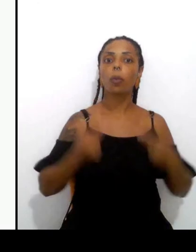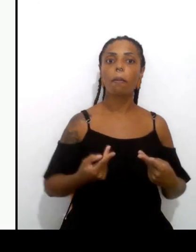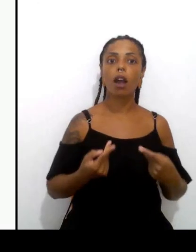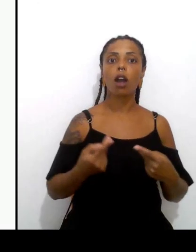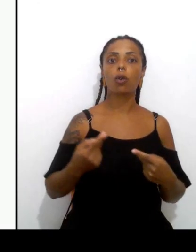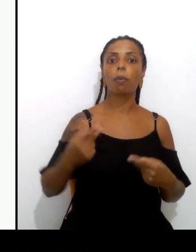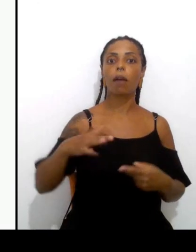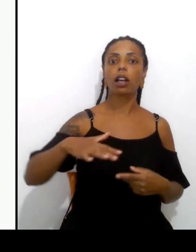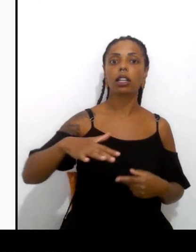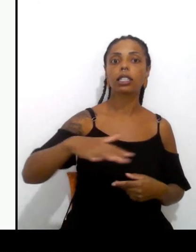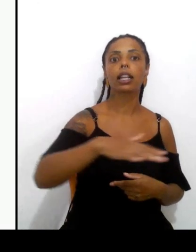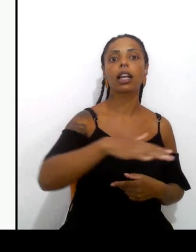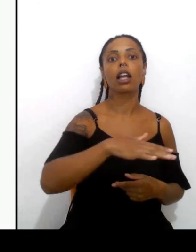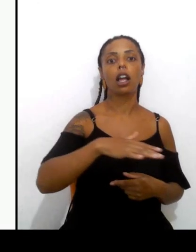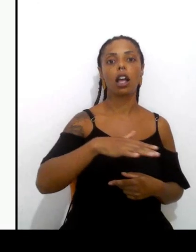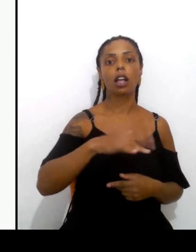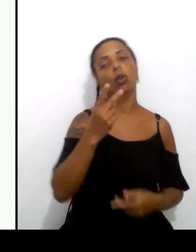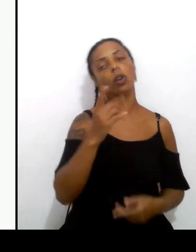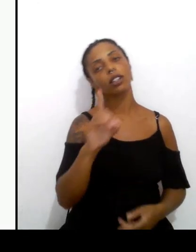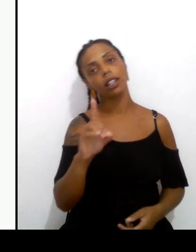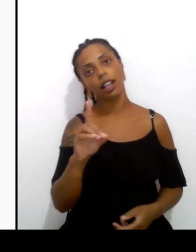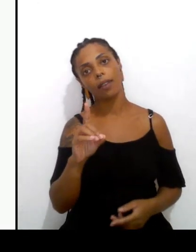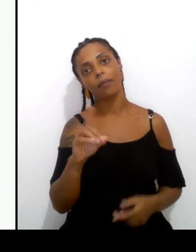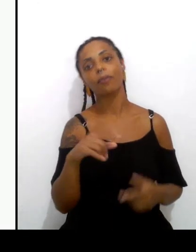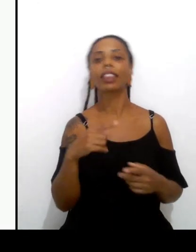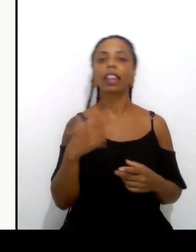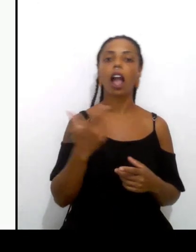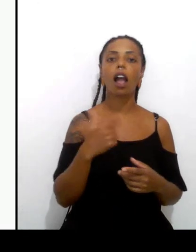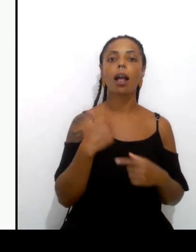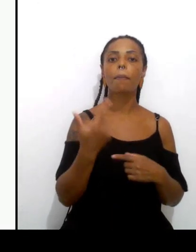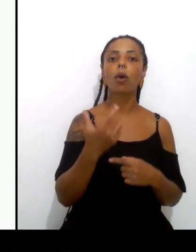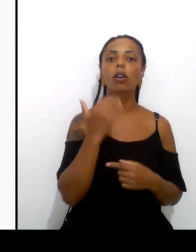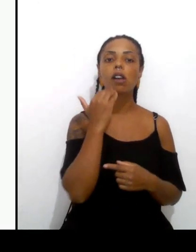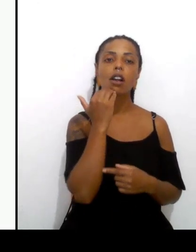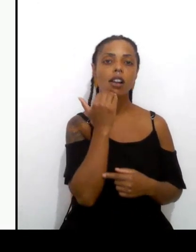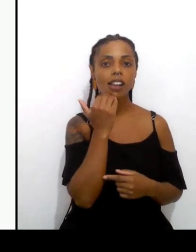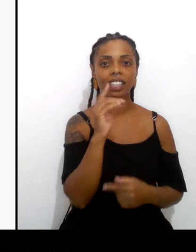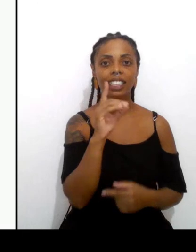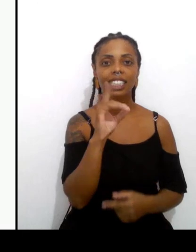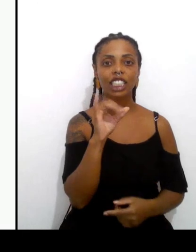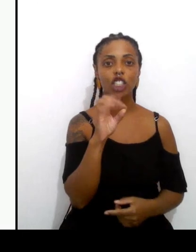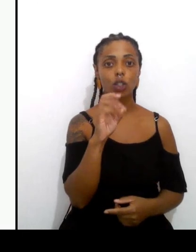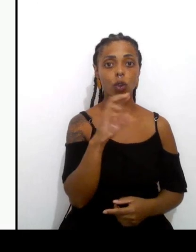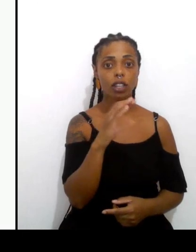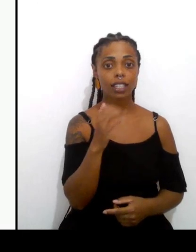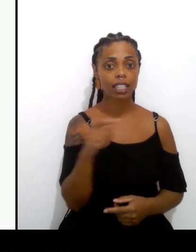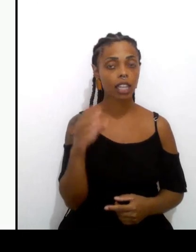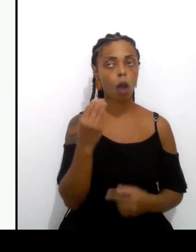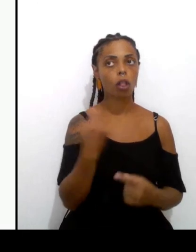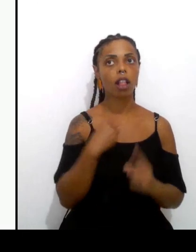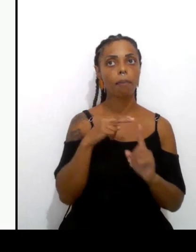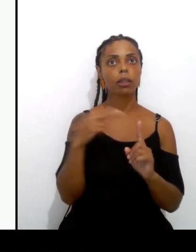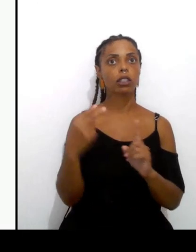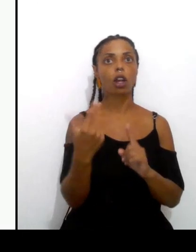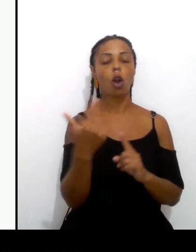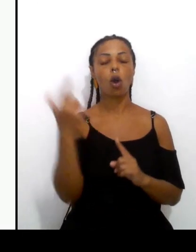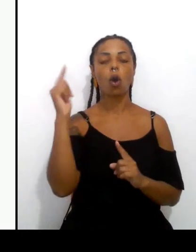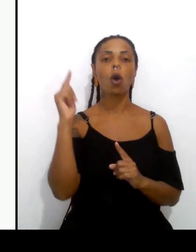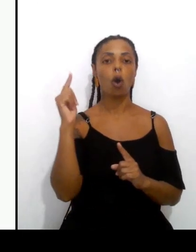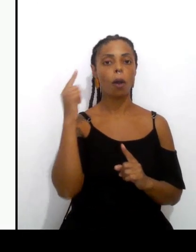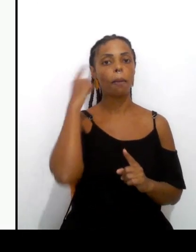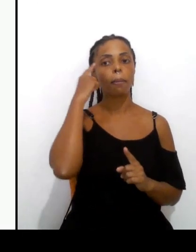do Dimensional a distorção aqui nos leva a uma outra perspectiva nos recorda da turbulência do corpo